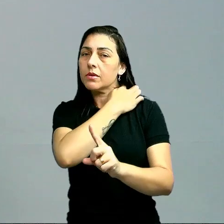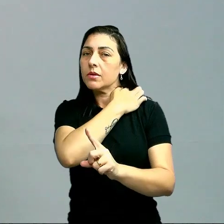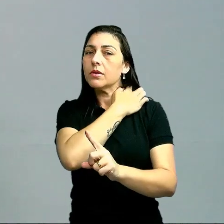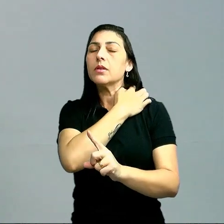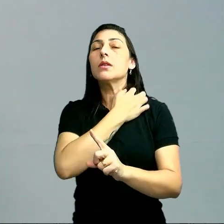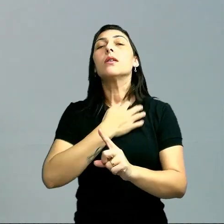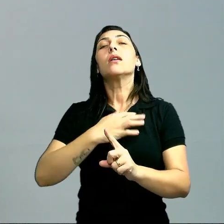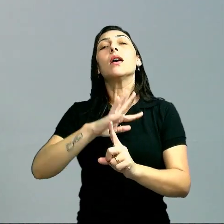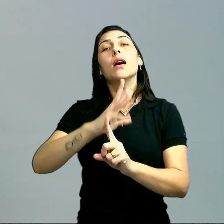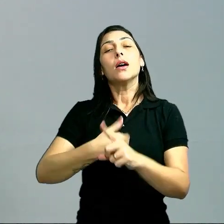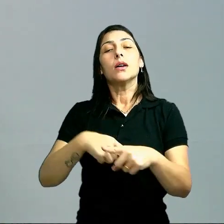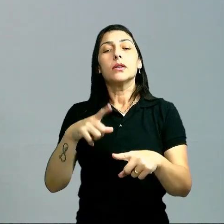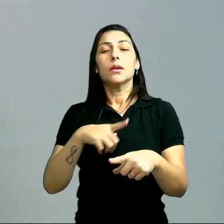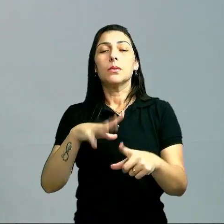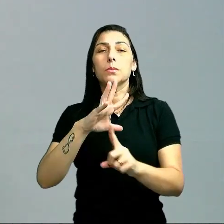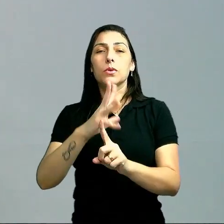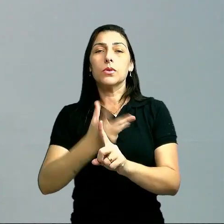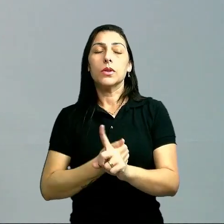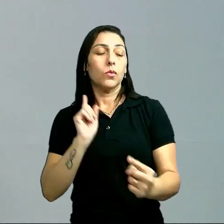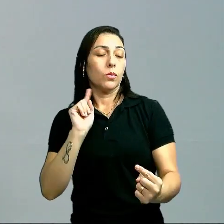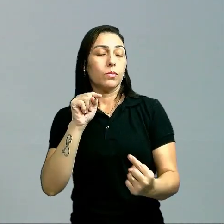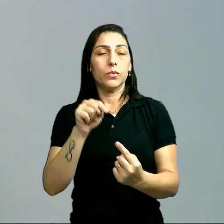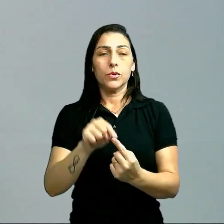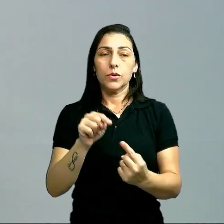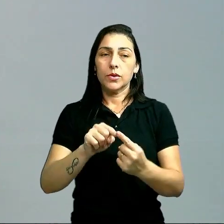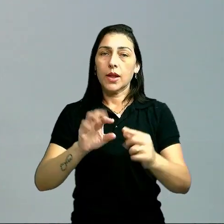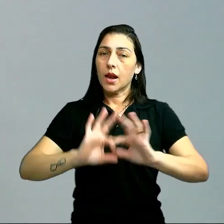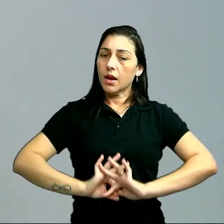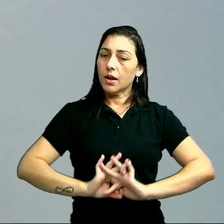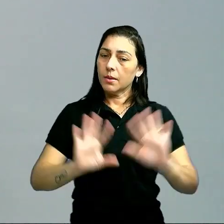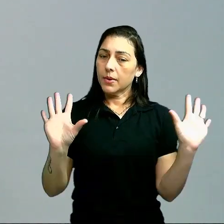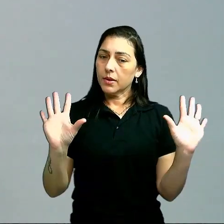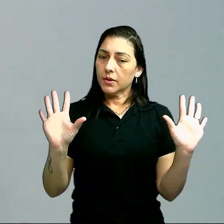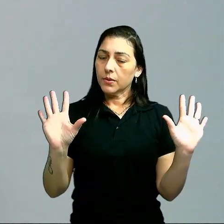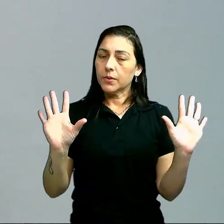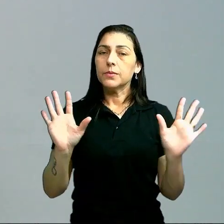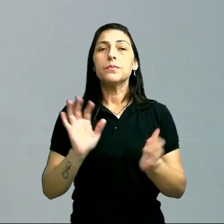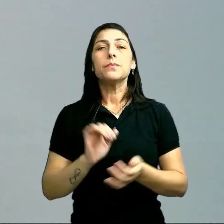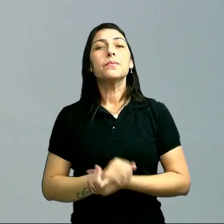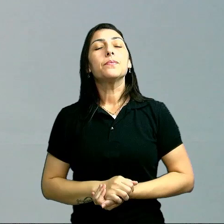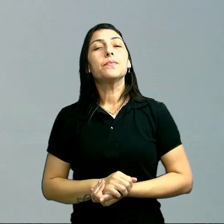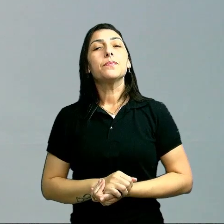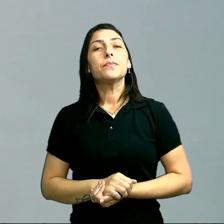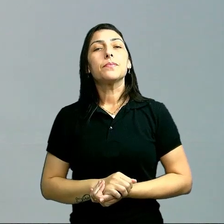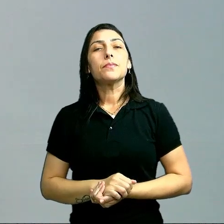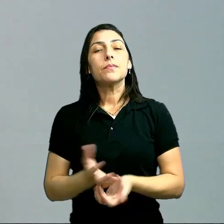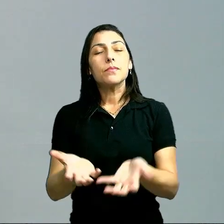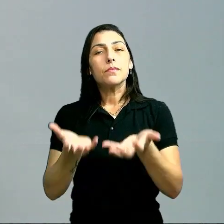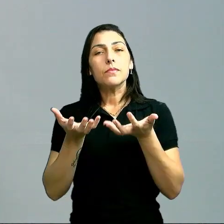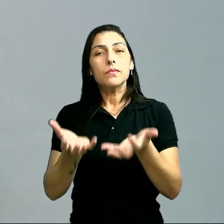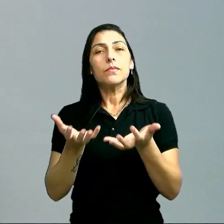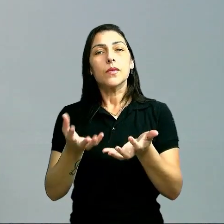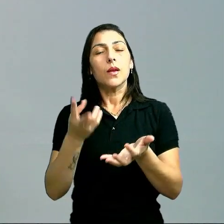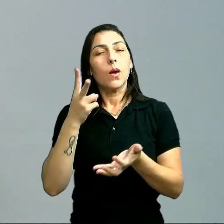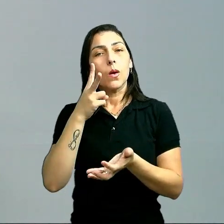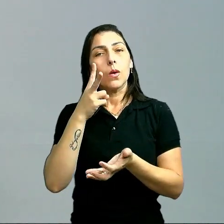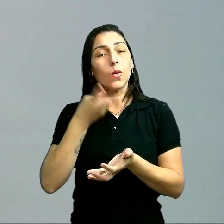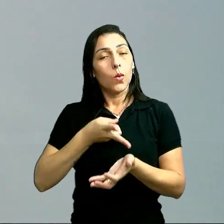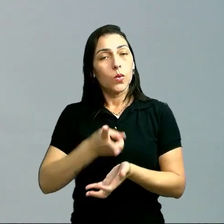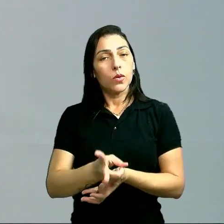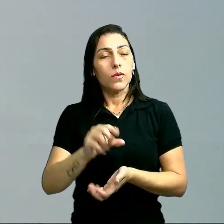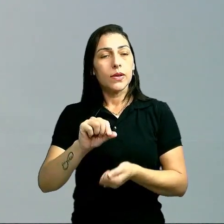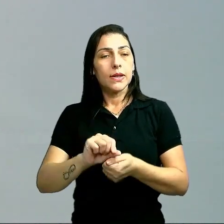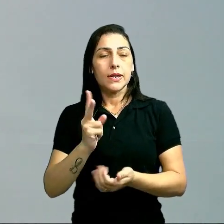arte, ela tem, portanto, uma função libertadora. Então, eu quero que vocês continuem